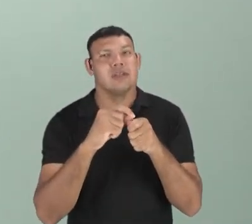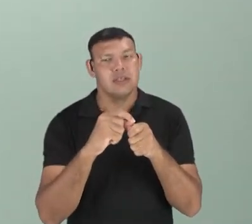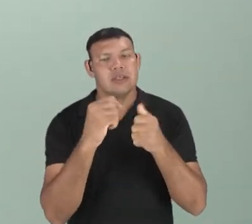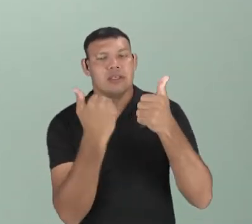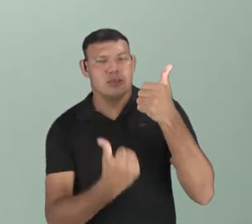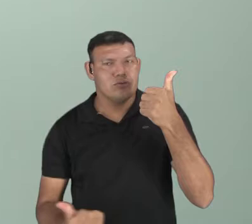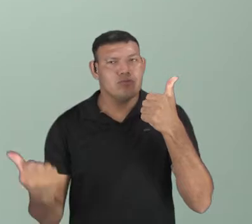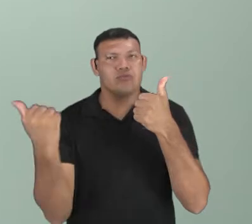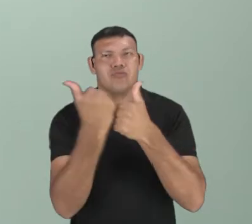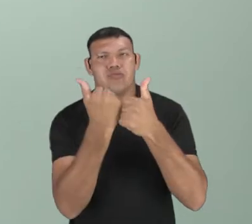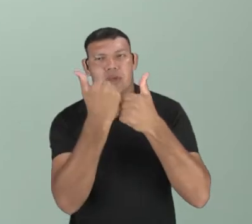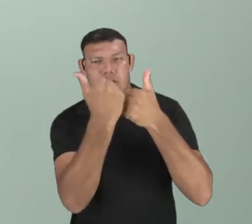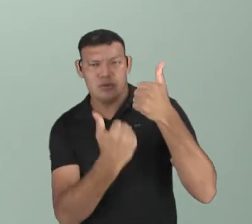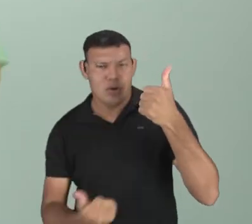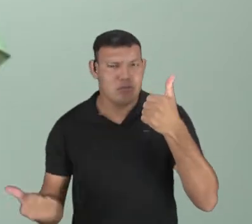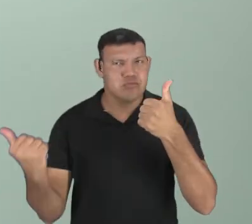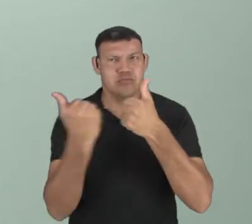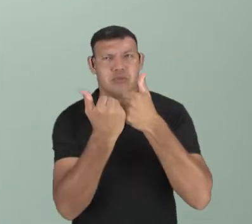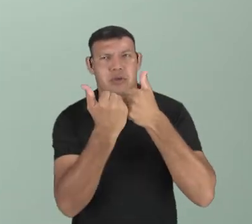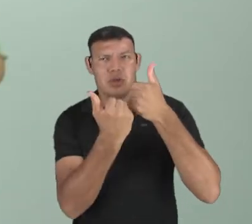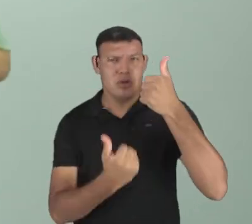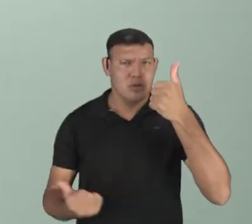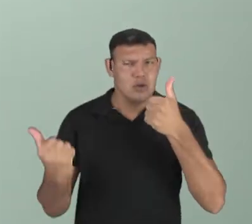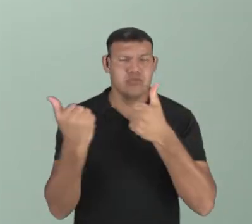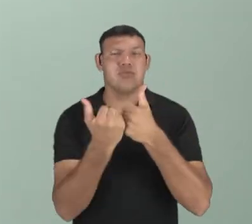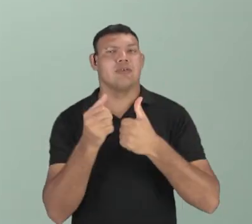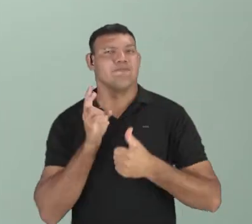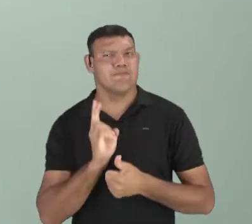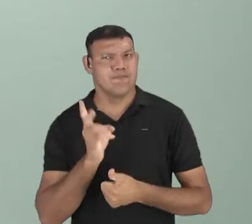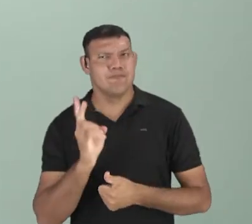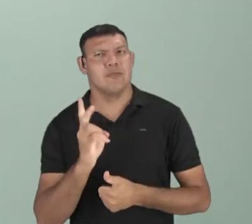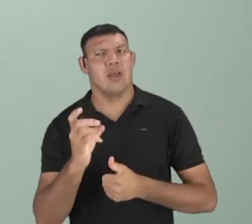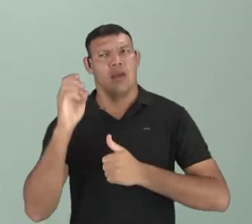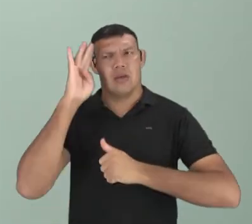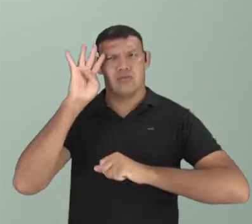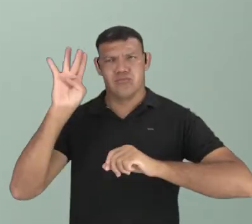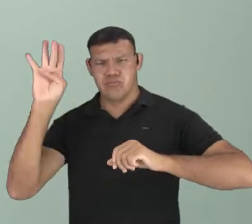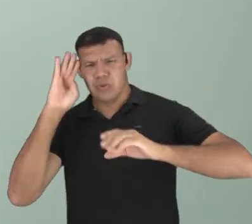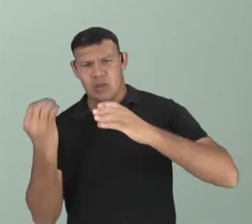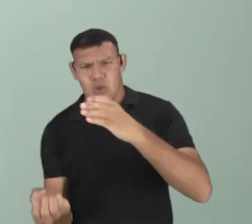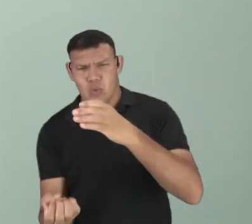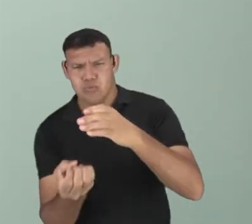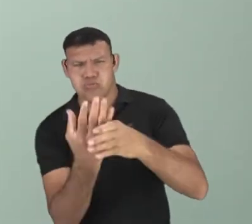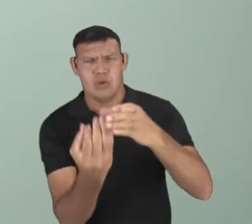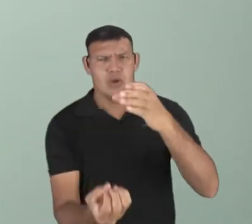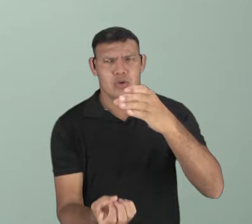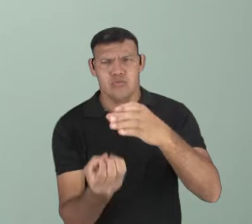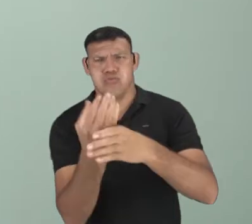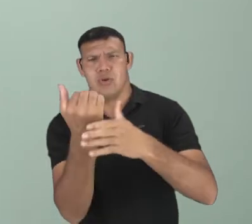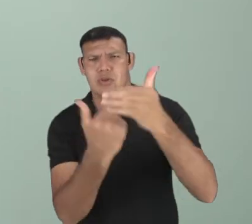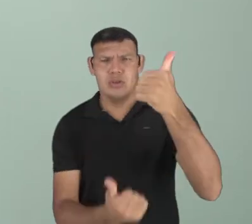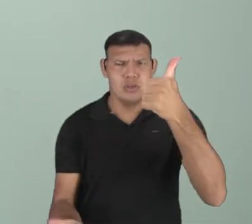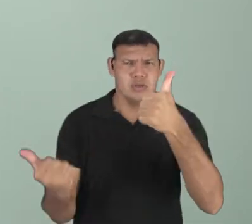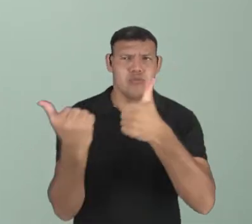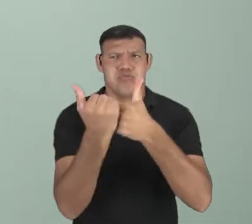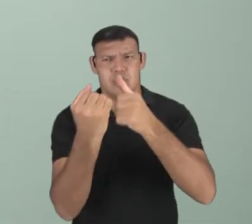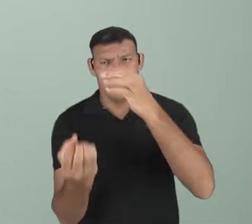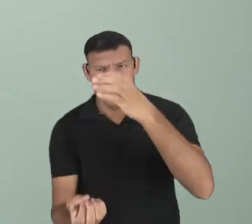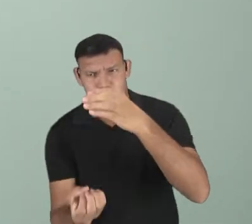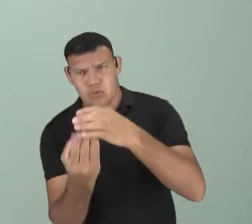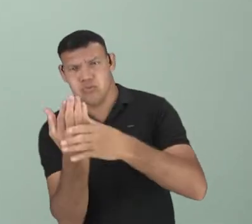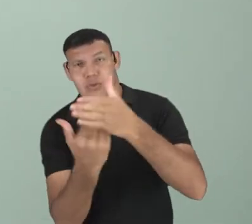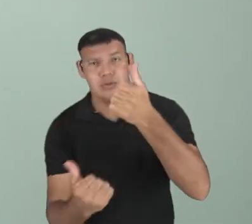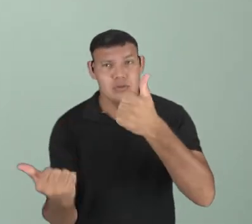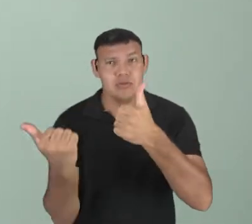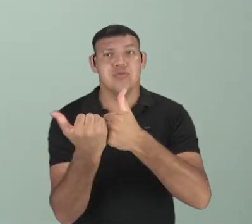uma nova teoria e as teorias vão se construindo e é um saber em construção. A teoria de ontem ela já